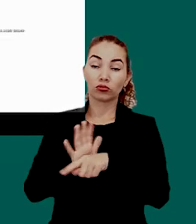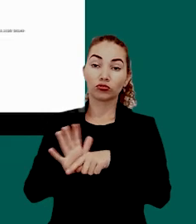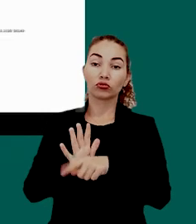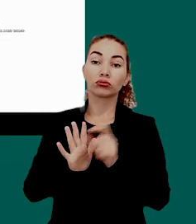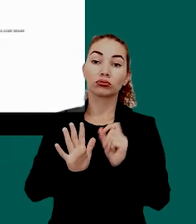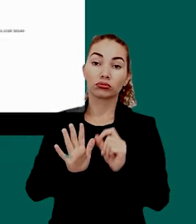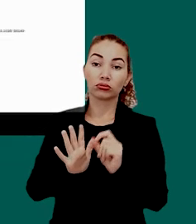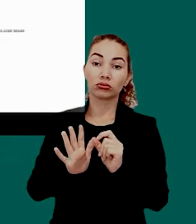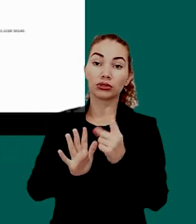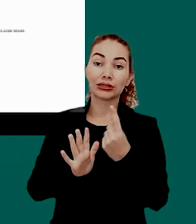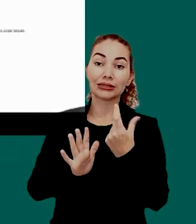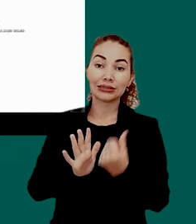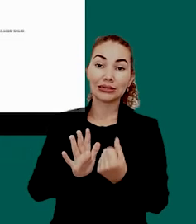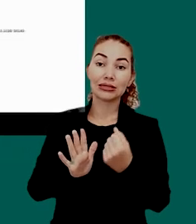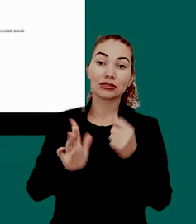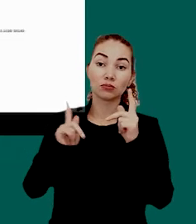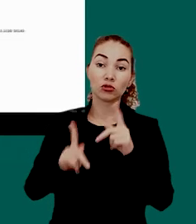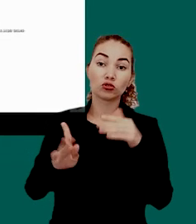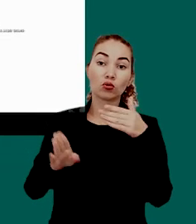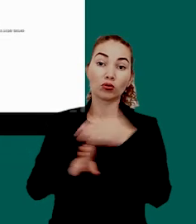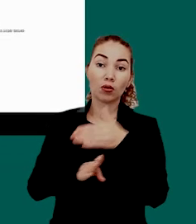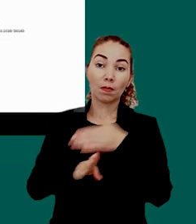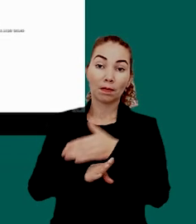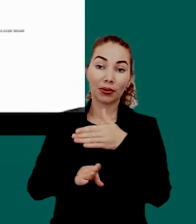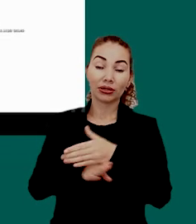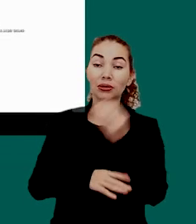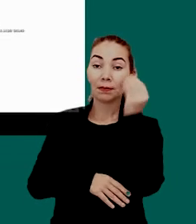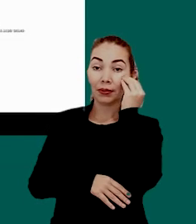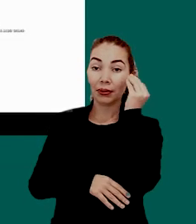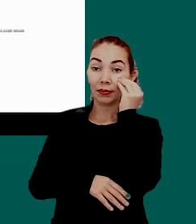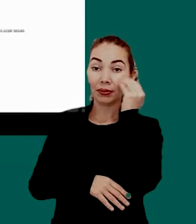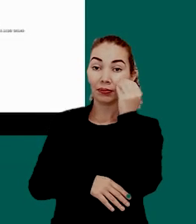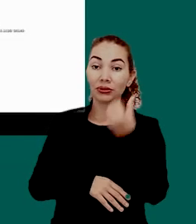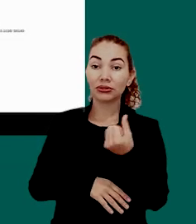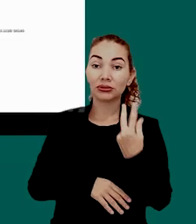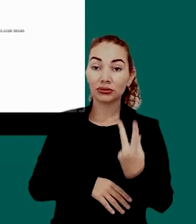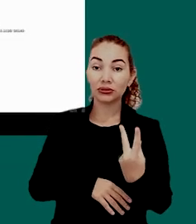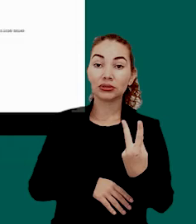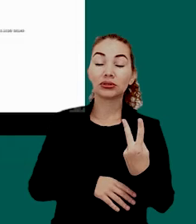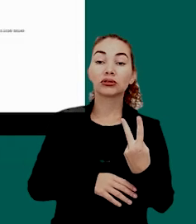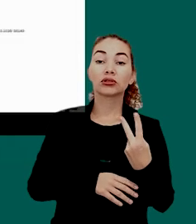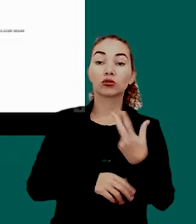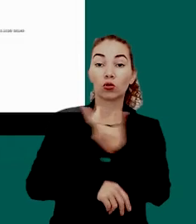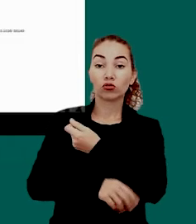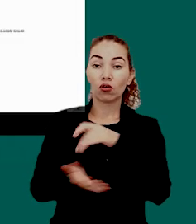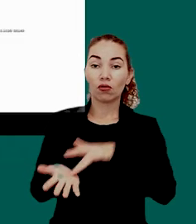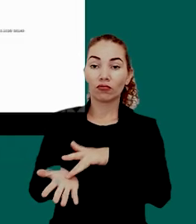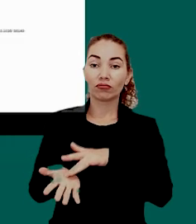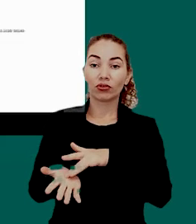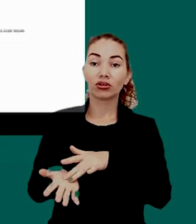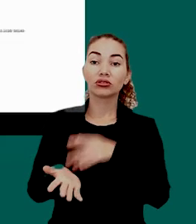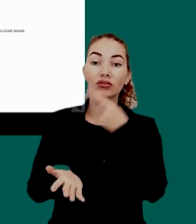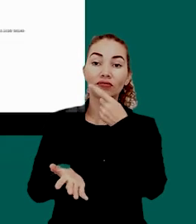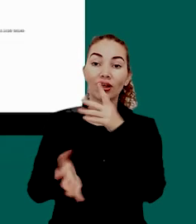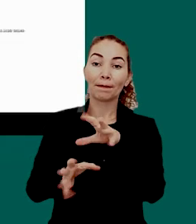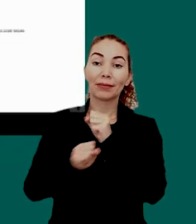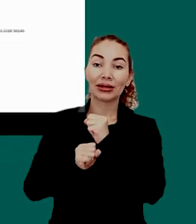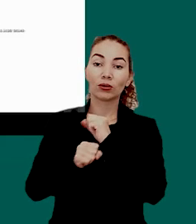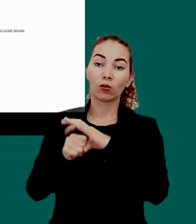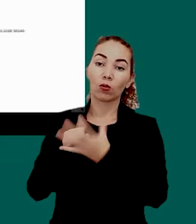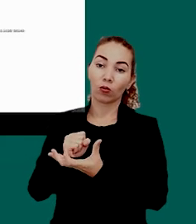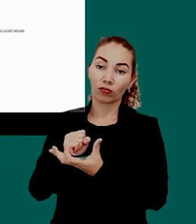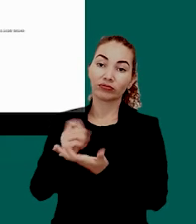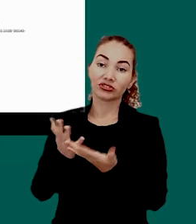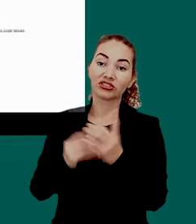investigacional, 16 participantes do grupo experimental e 62 do grupo placebo confirmaram Covid. Então,